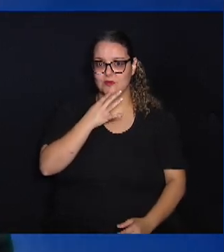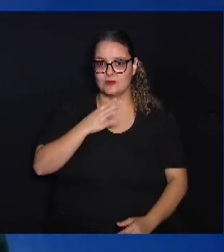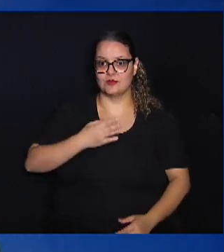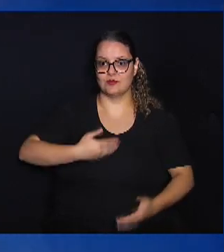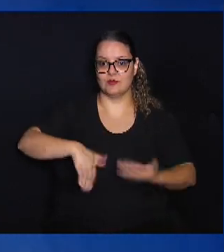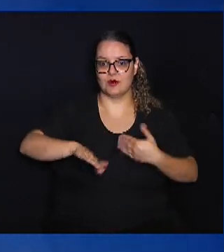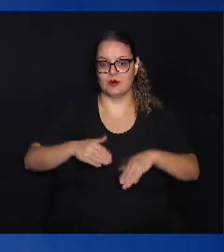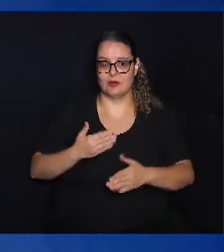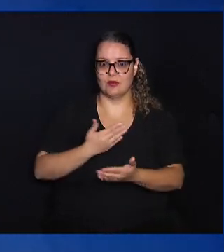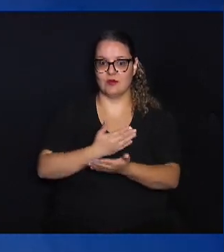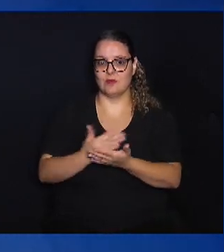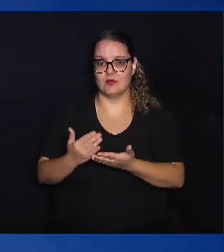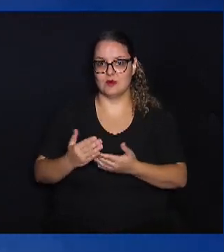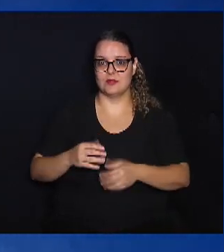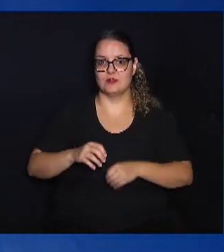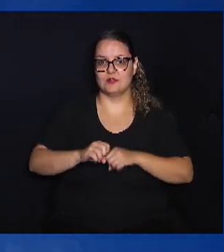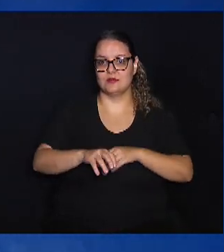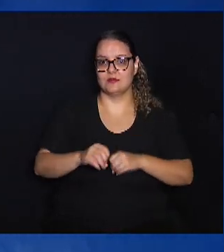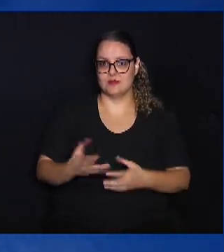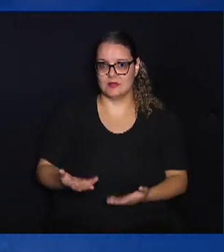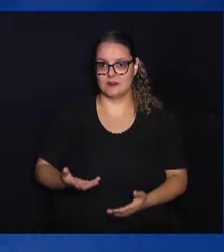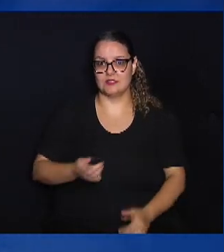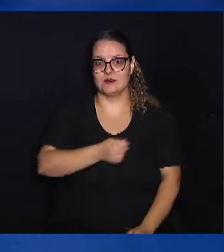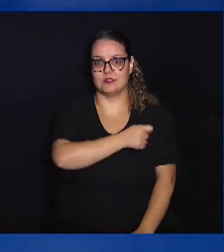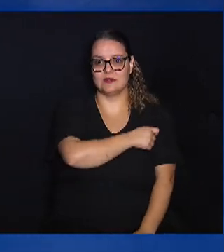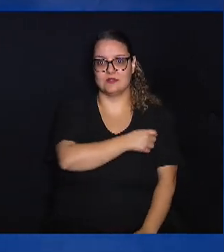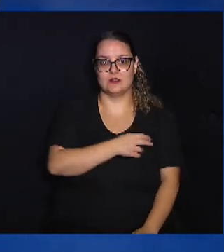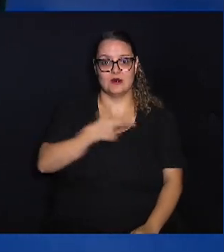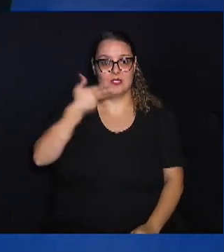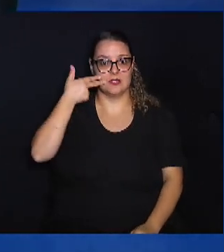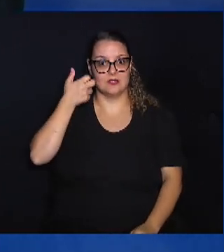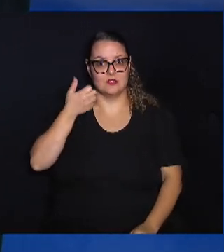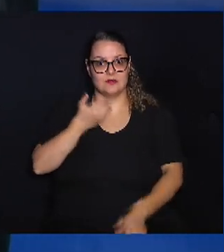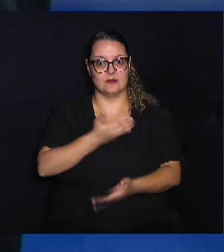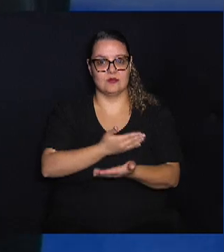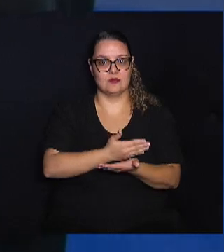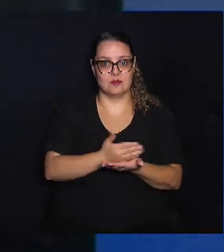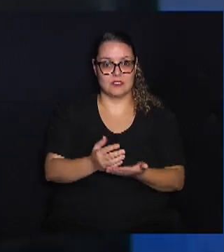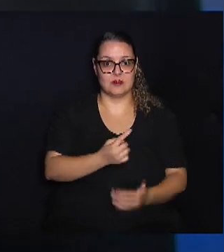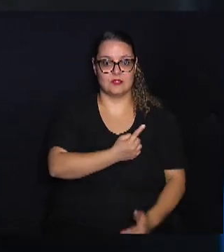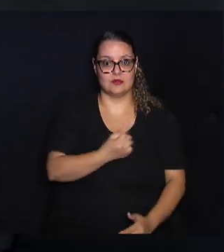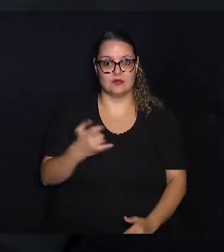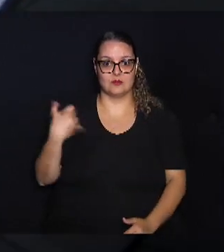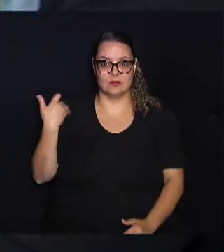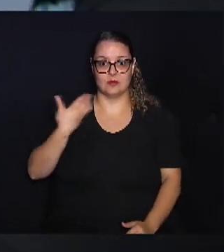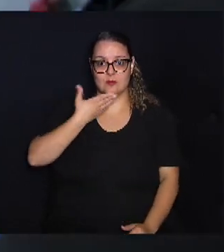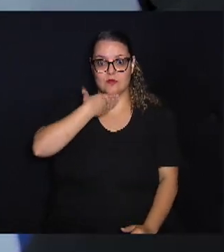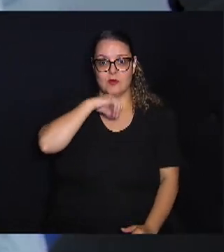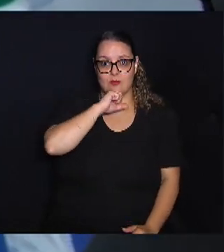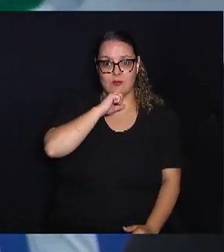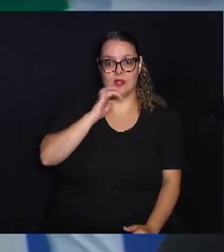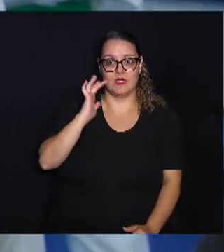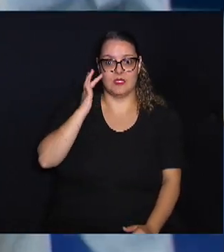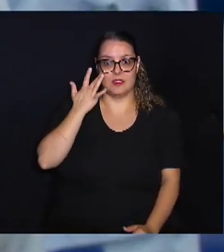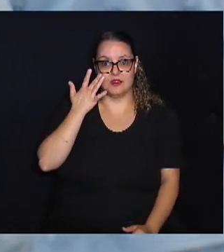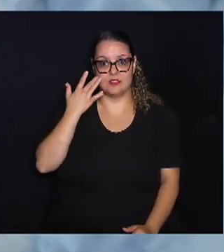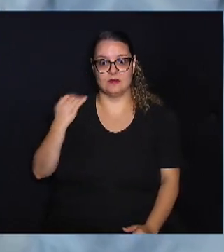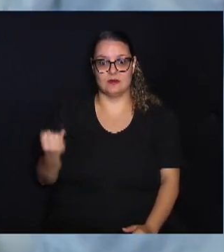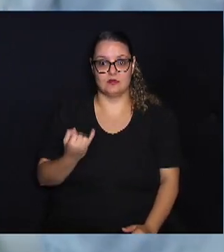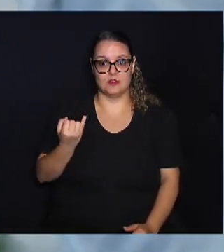que você começou a fazer as aulas com o Sensei? Rafael, eu comecei a treinar com 11 anos, porque na época meu pai achava que era importante treinar uma arte